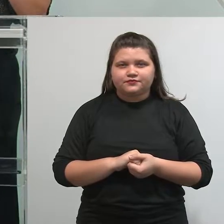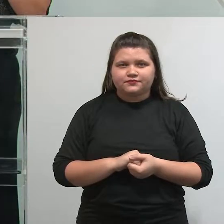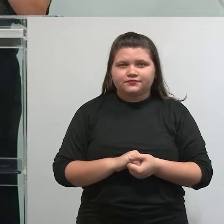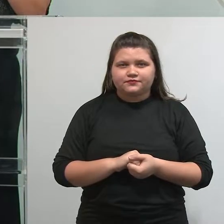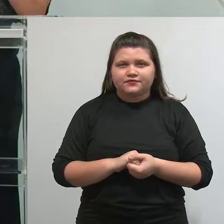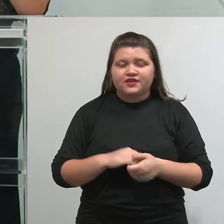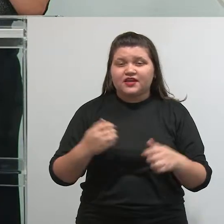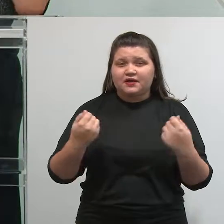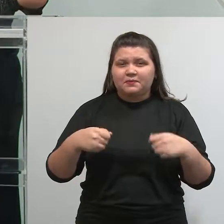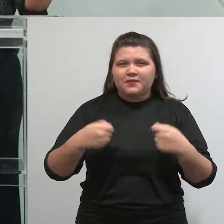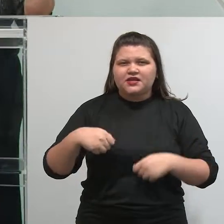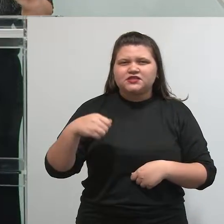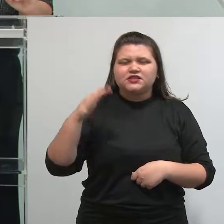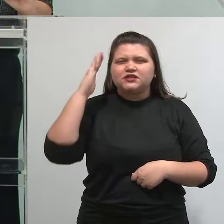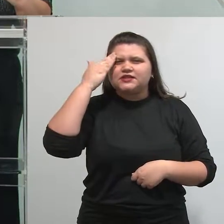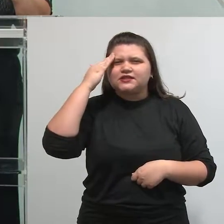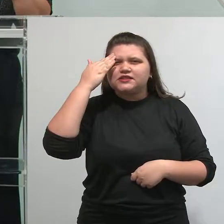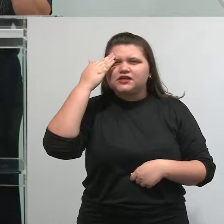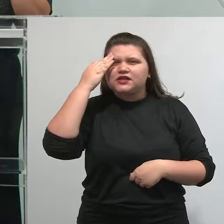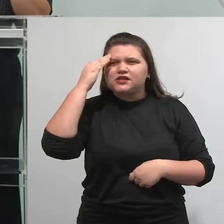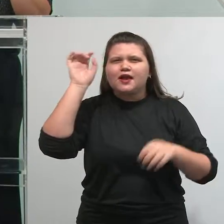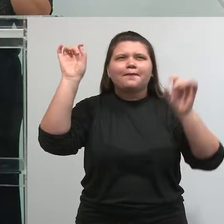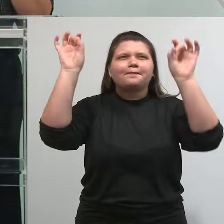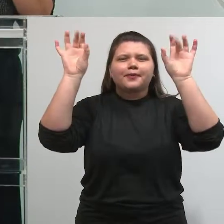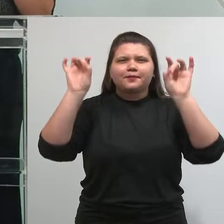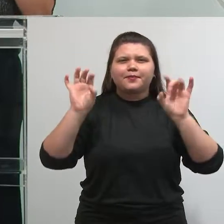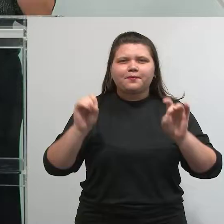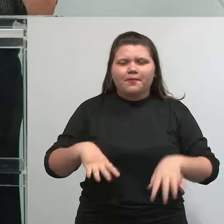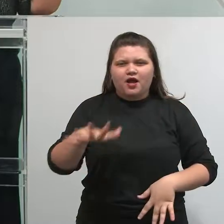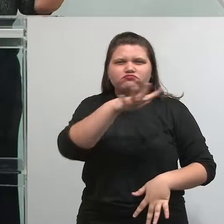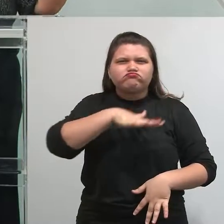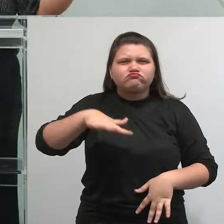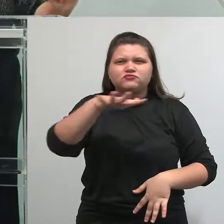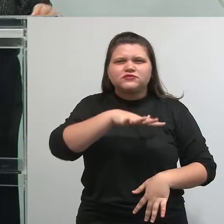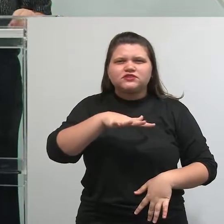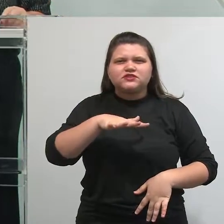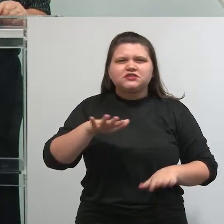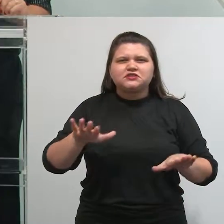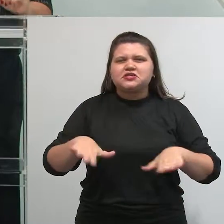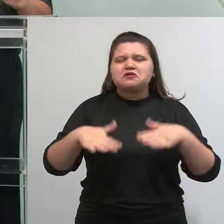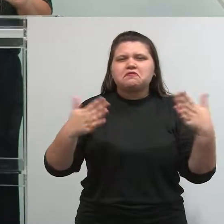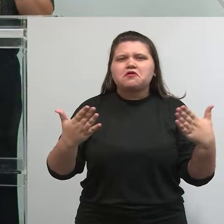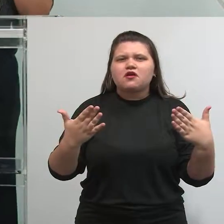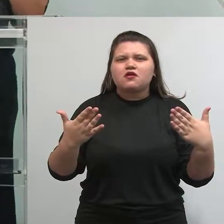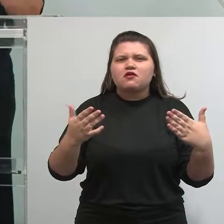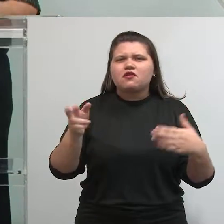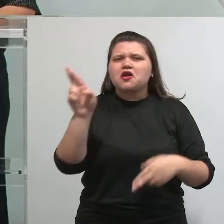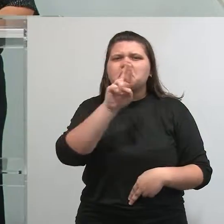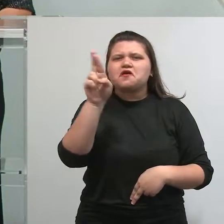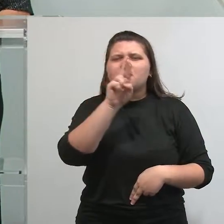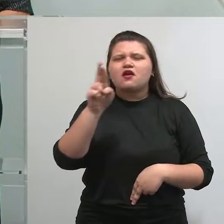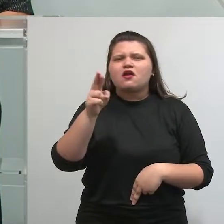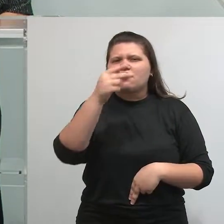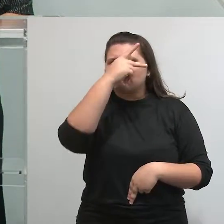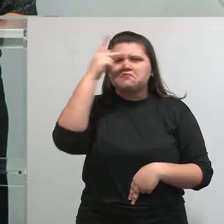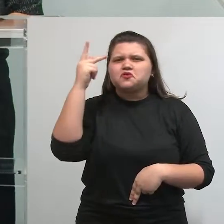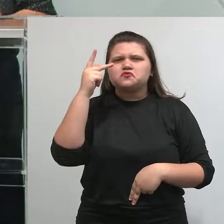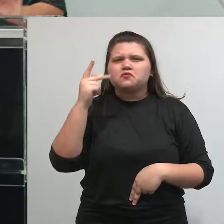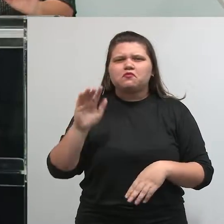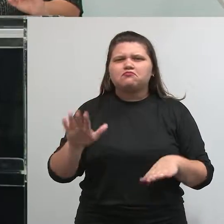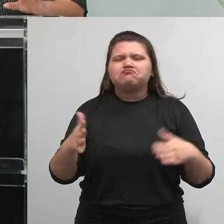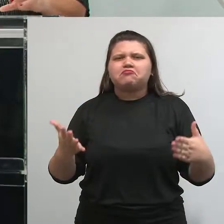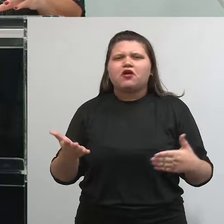a entender os detalhes daquele local. Quem são as pessoas que vivem ali? Qual a realidade do